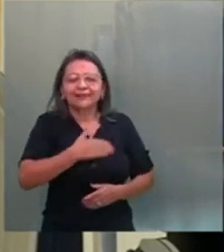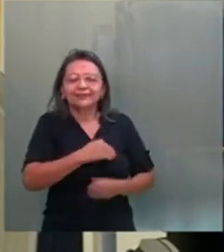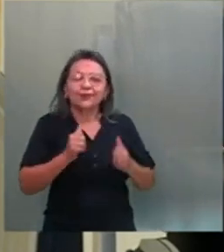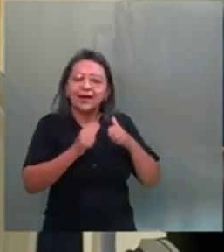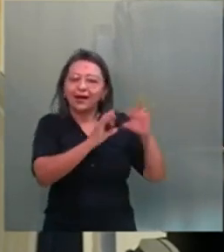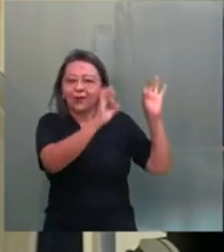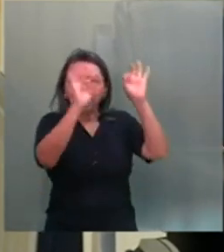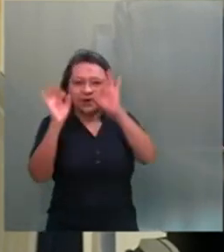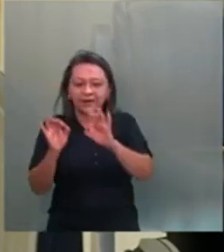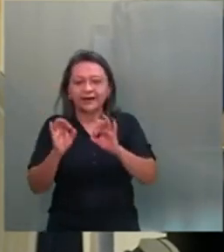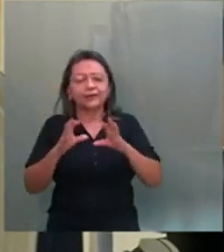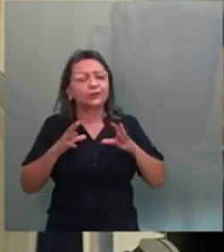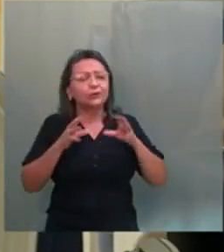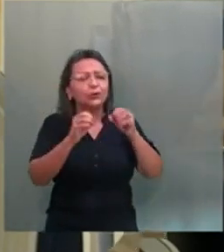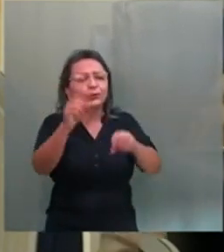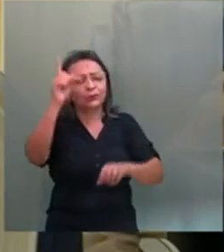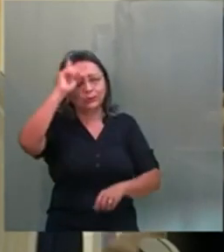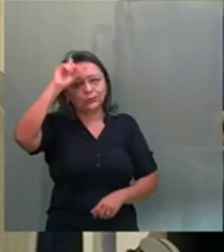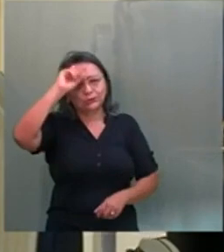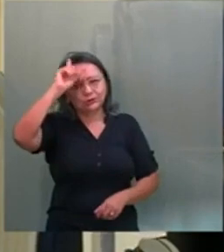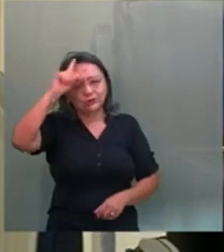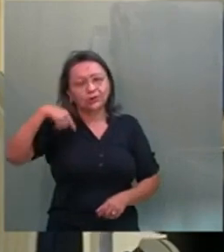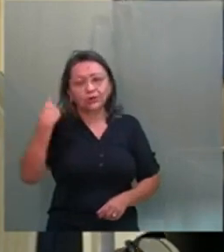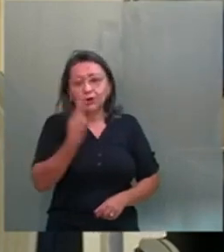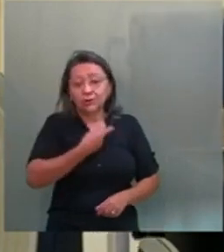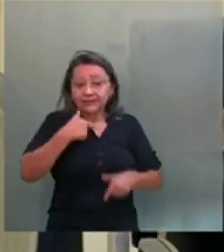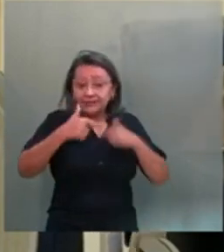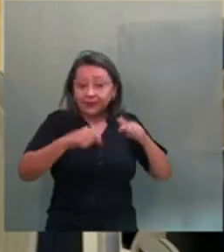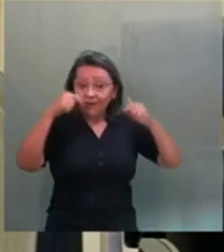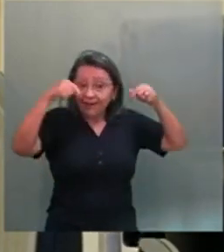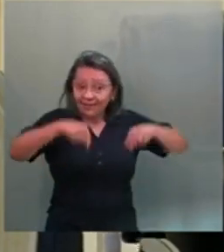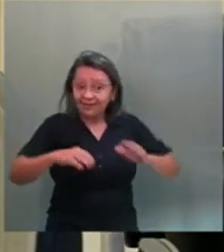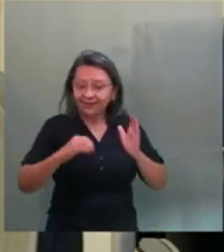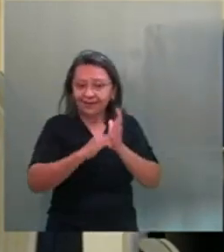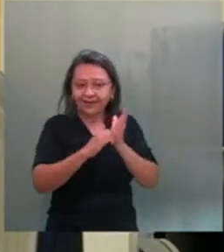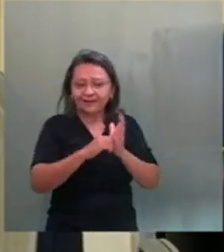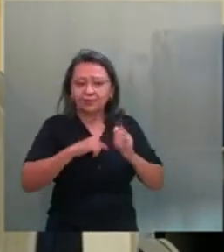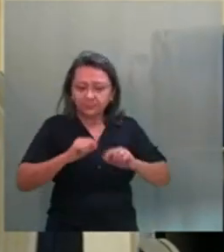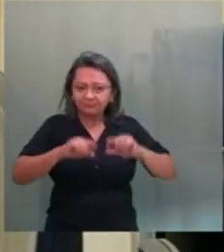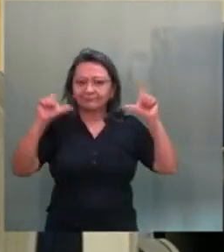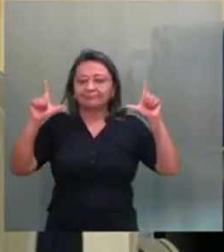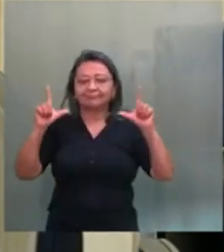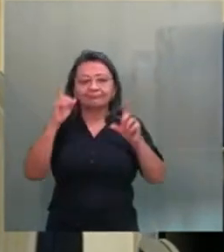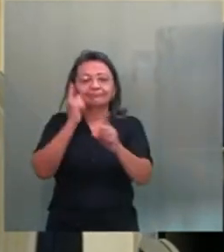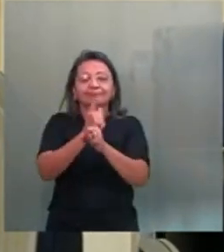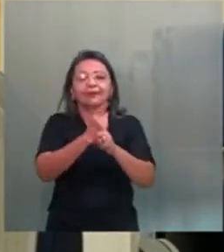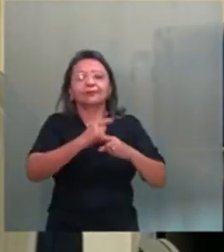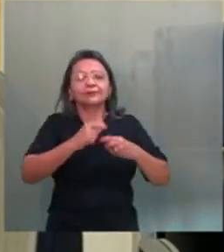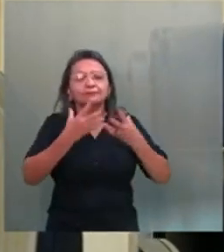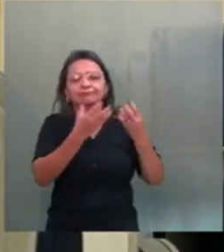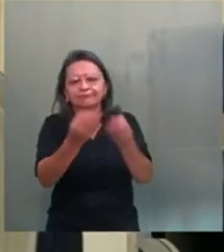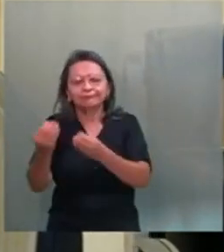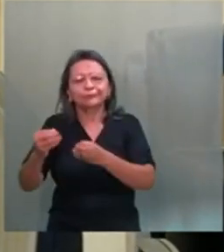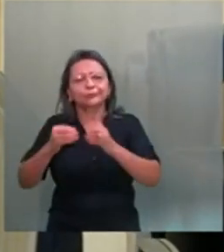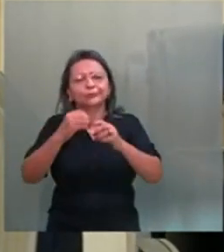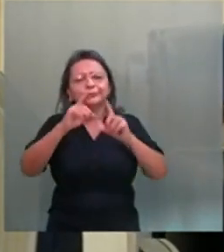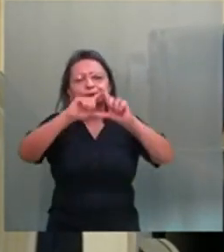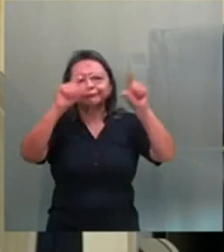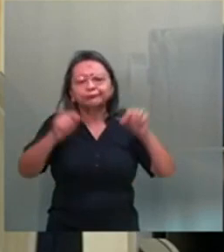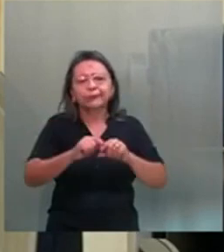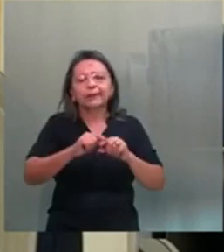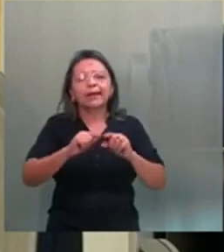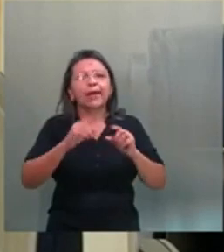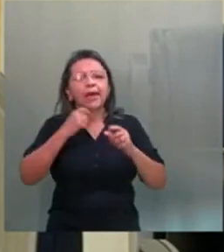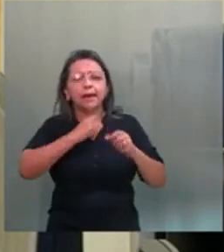acompanhar. Todos os dias, durante o nosso trabalho aqui na casa, nos deparamos com os incansáveis repórteres da Agência e da